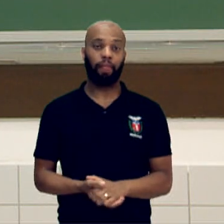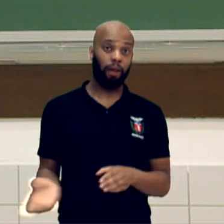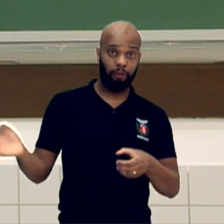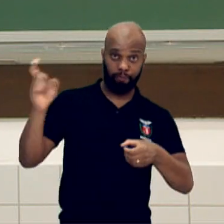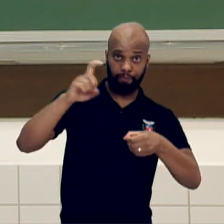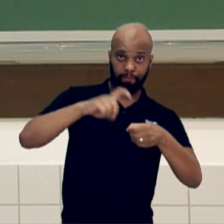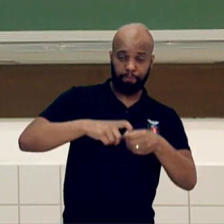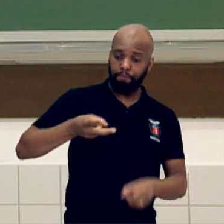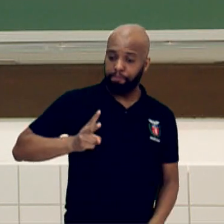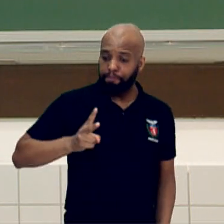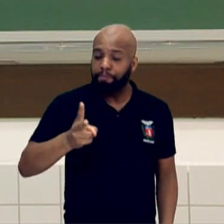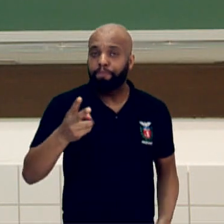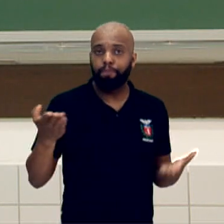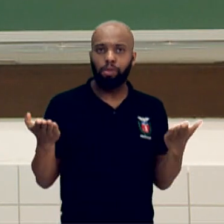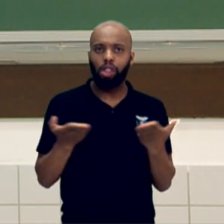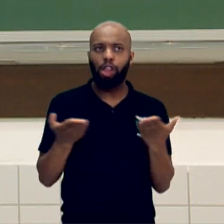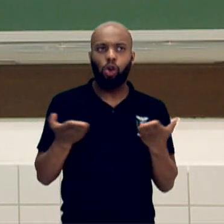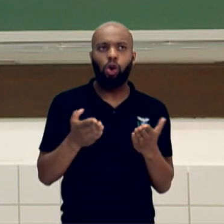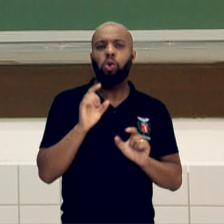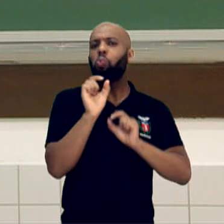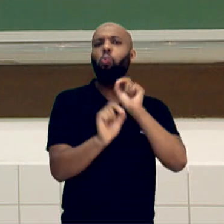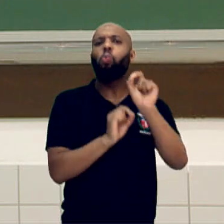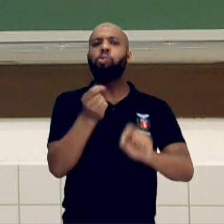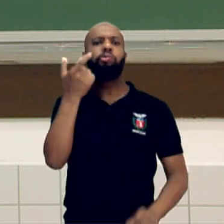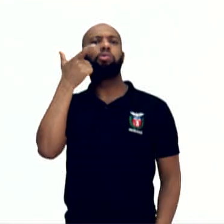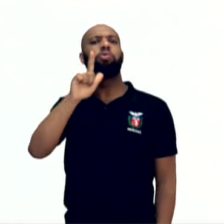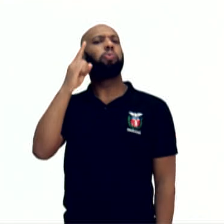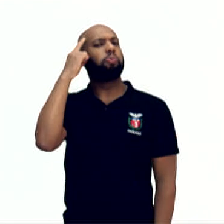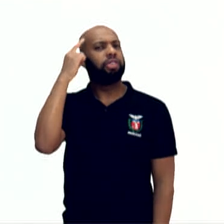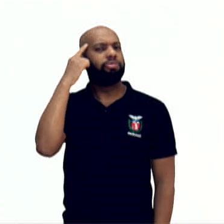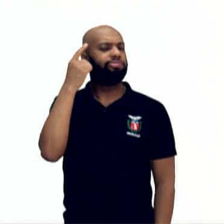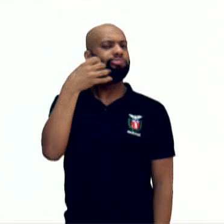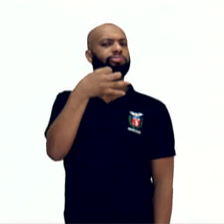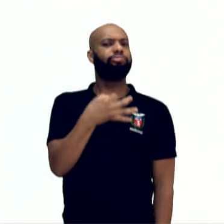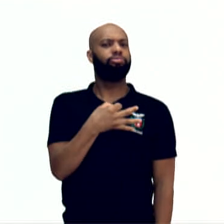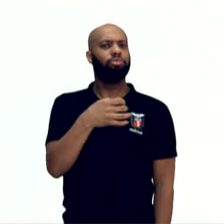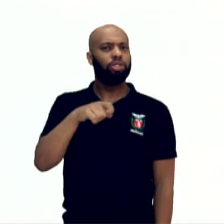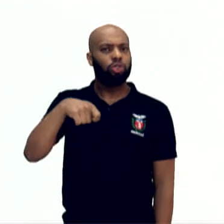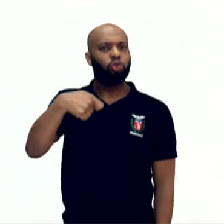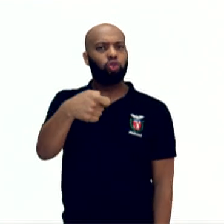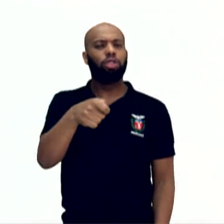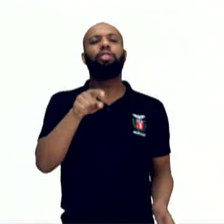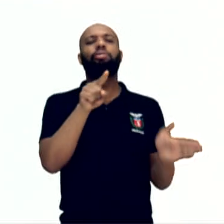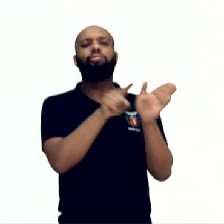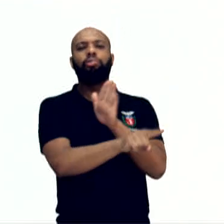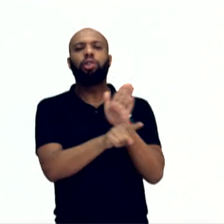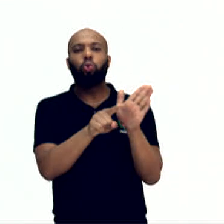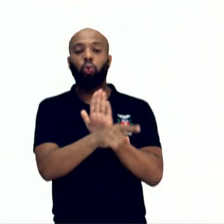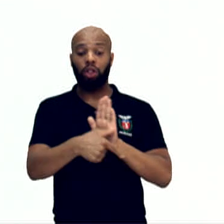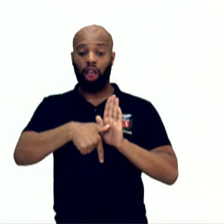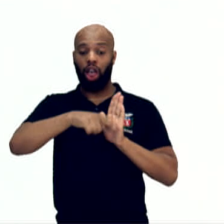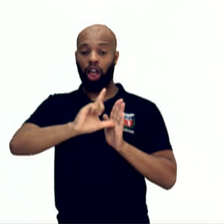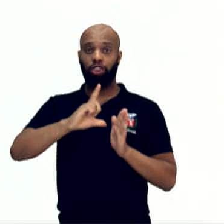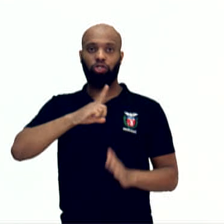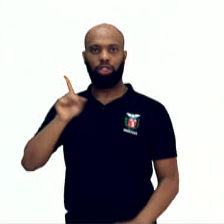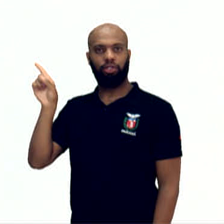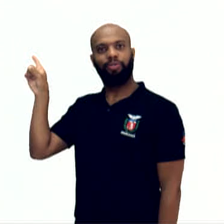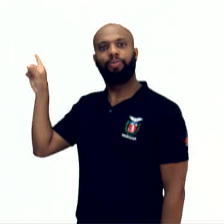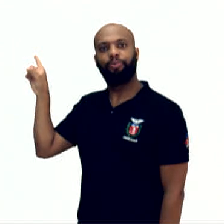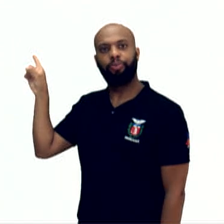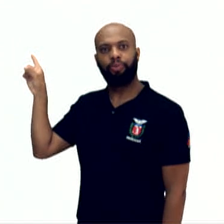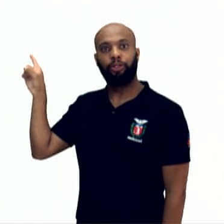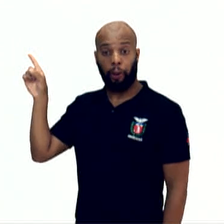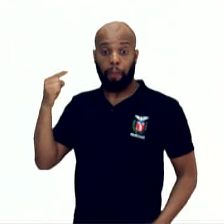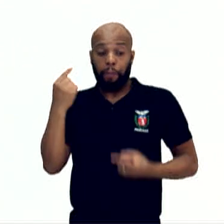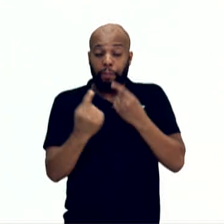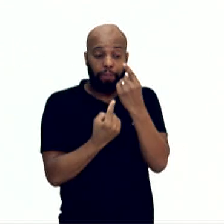Volvemos e seguimos aqui. O que vocês conseguiram pensar certinho com relação às perguntinhas anteriores? Quais que